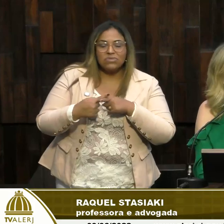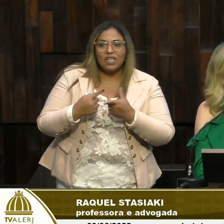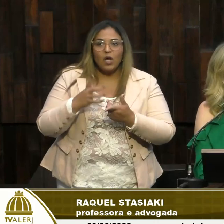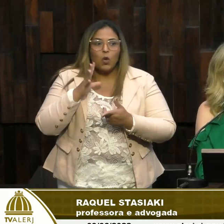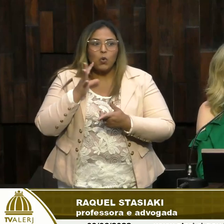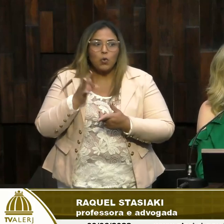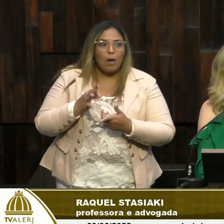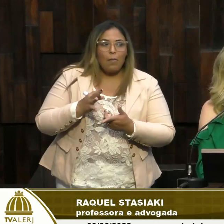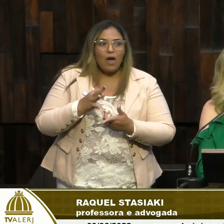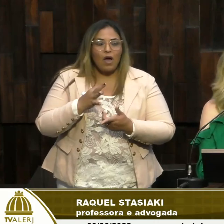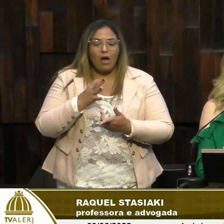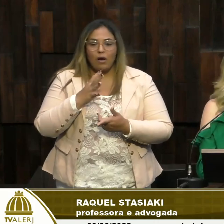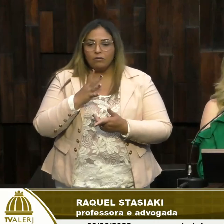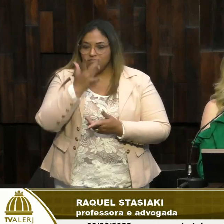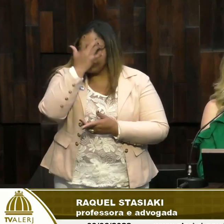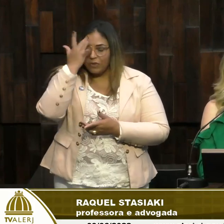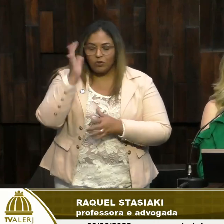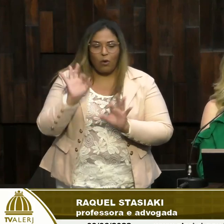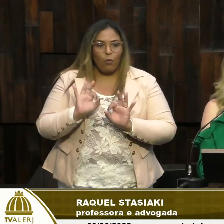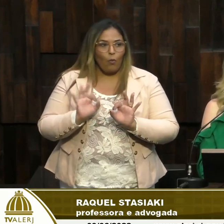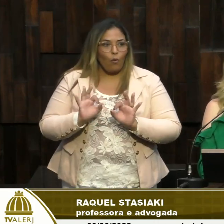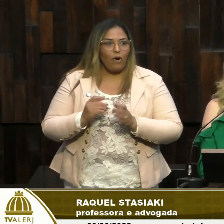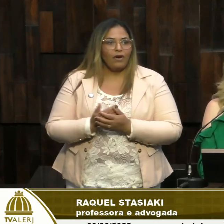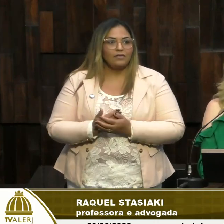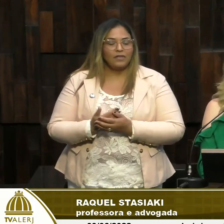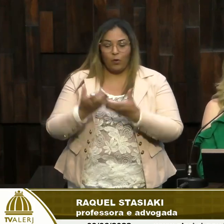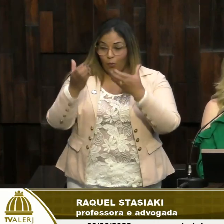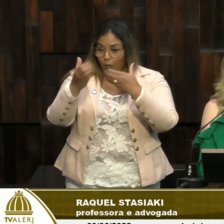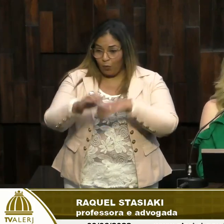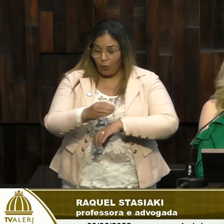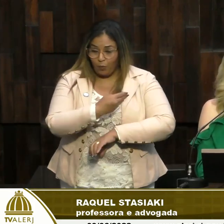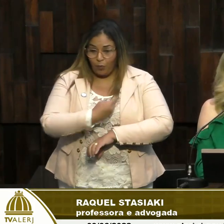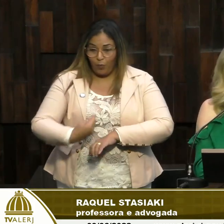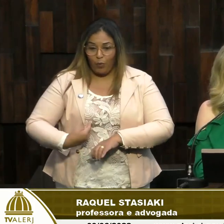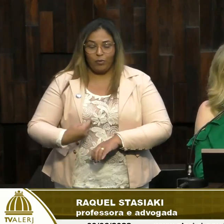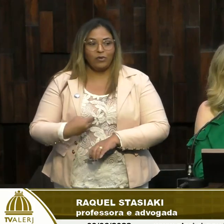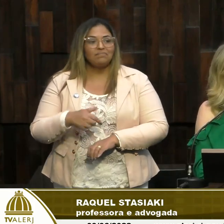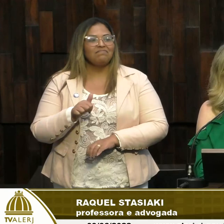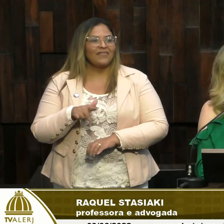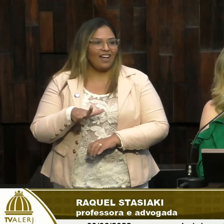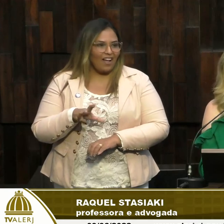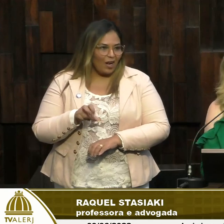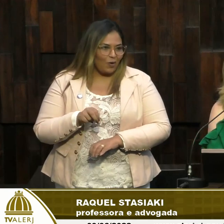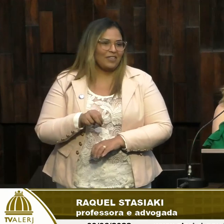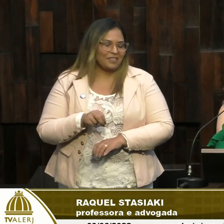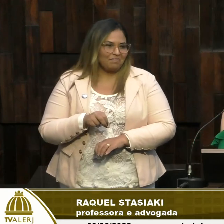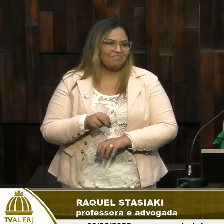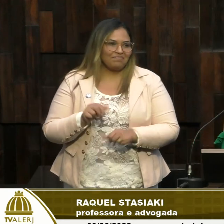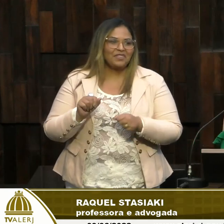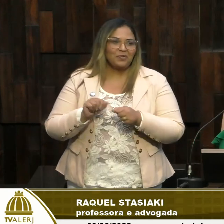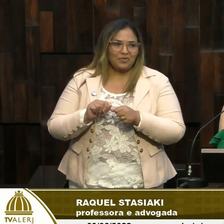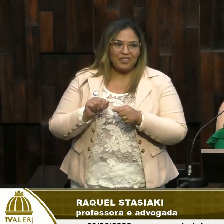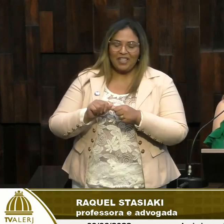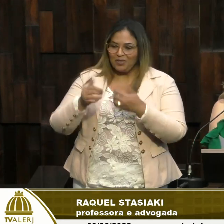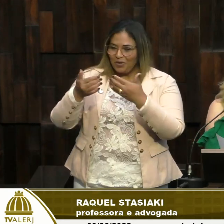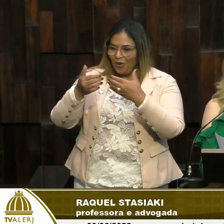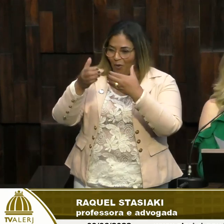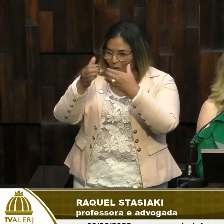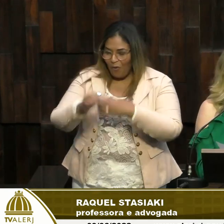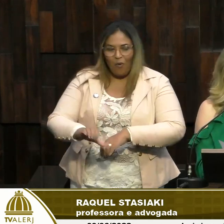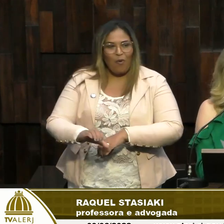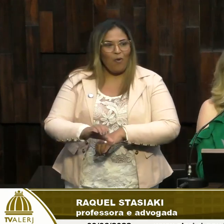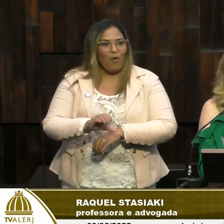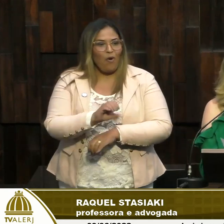aí eu parti para a área do concurso público como aluna, tá? E prestei o concurso para oficial